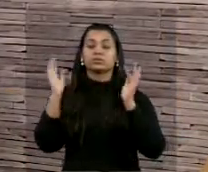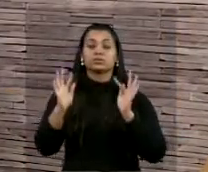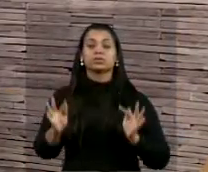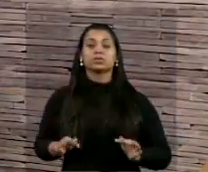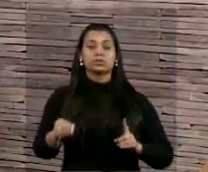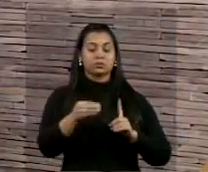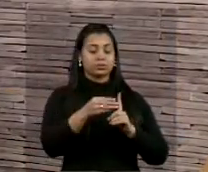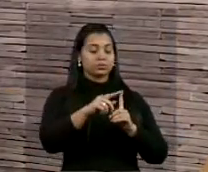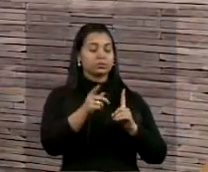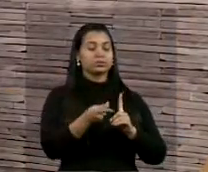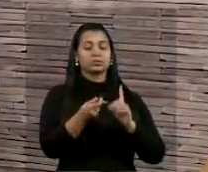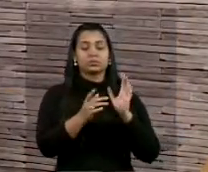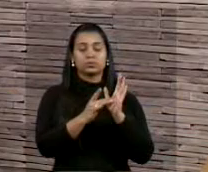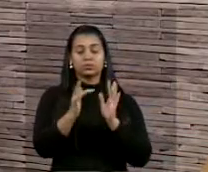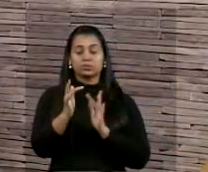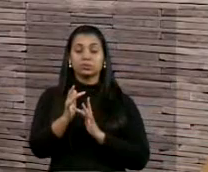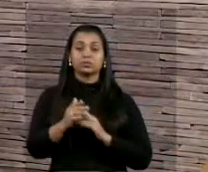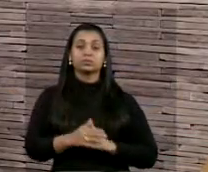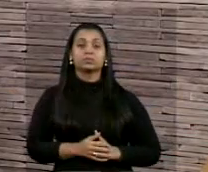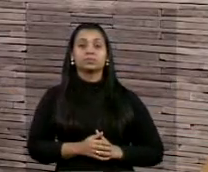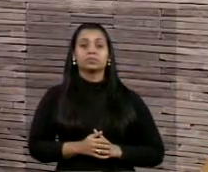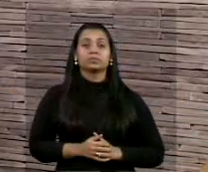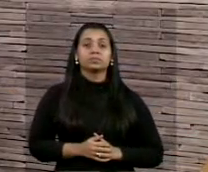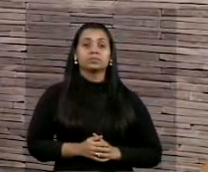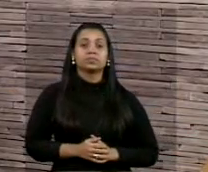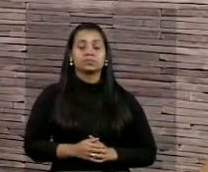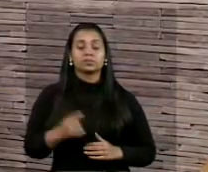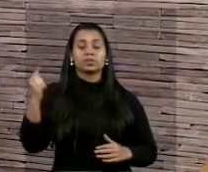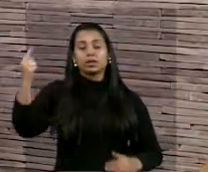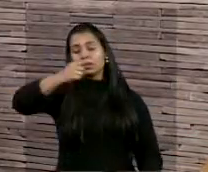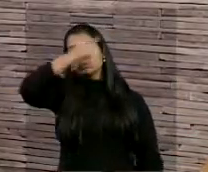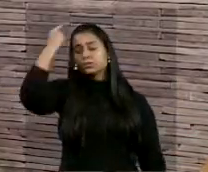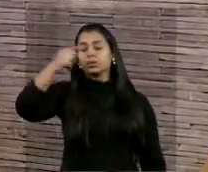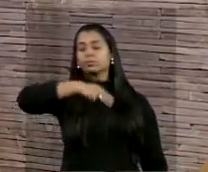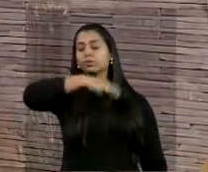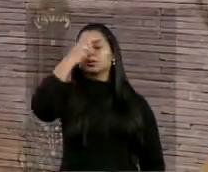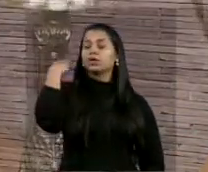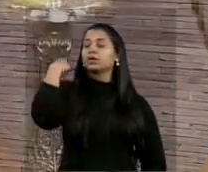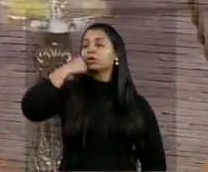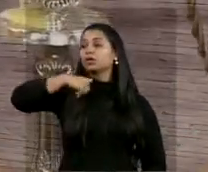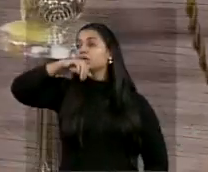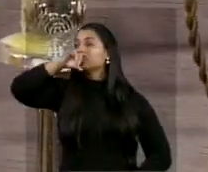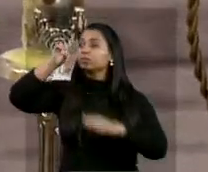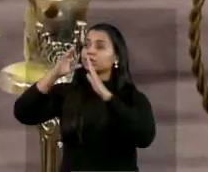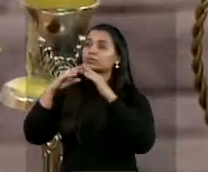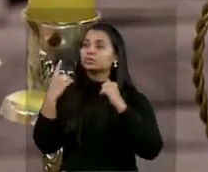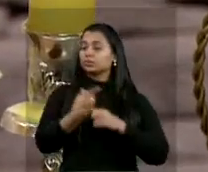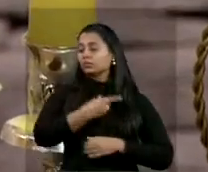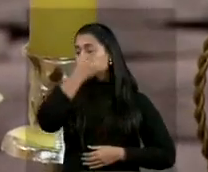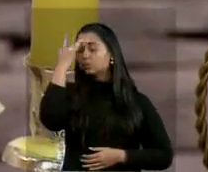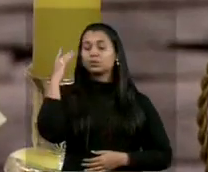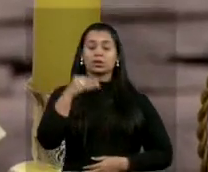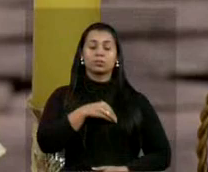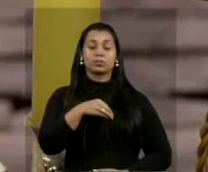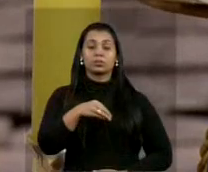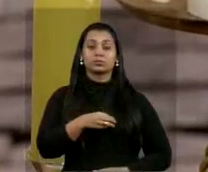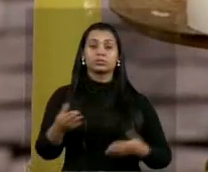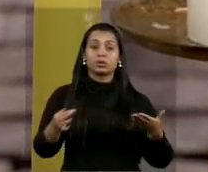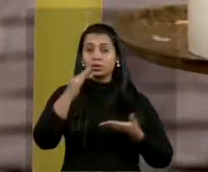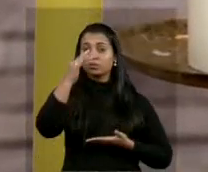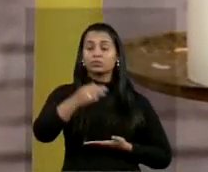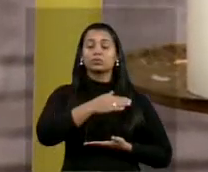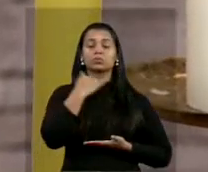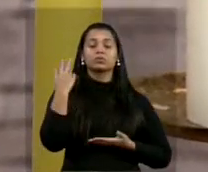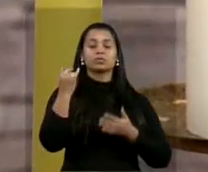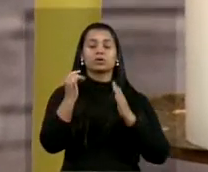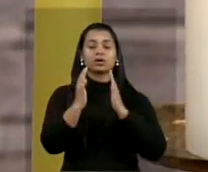vós entre as mulheres e bendito é o fruto do vosso ventre, Jesus. Santa Maria, Mãe de Deus,